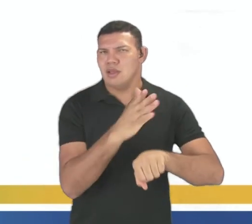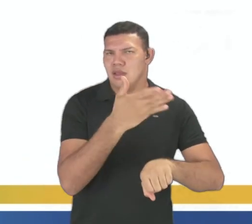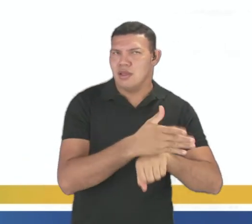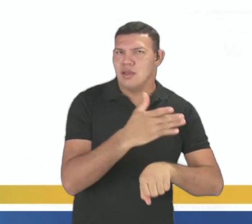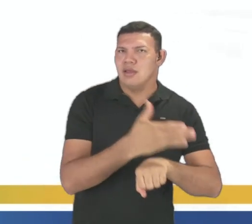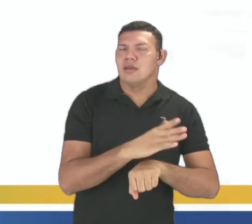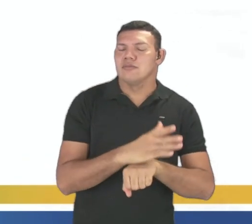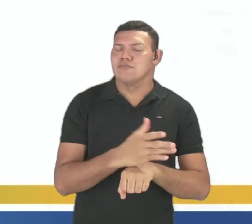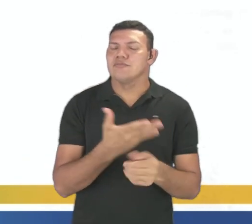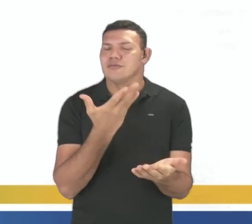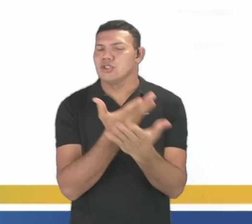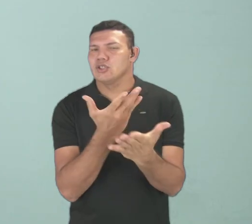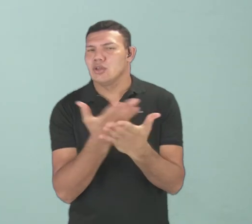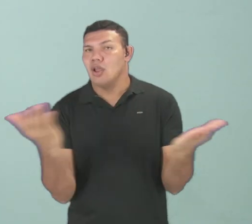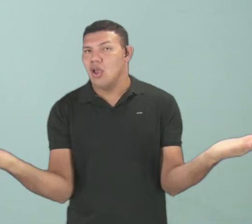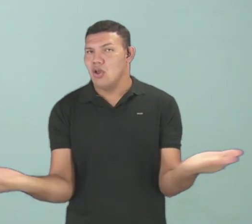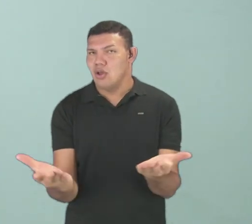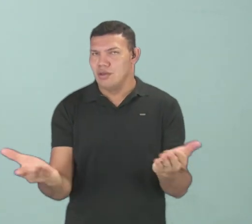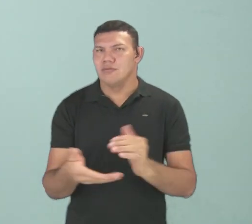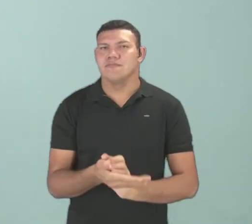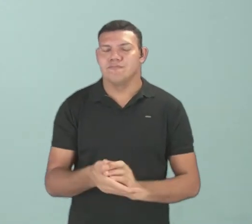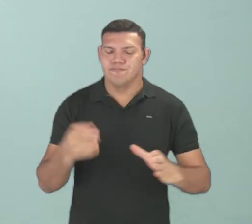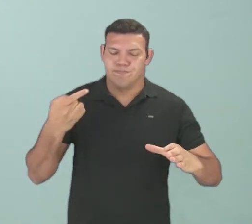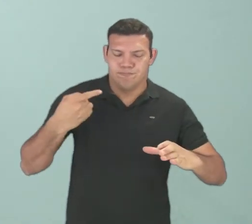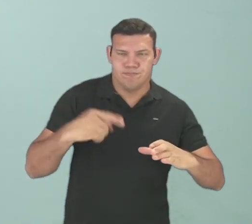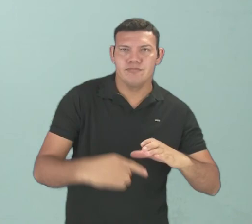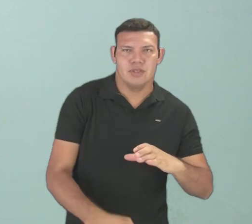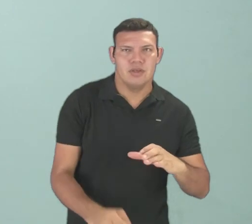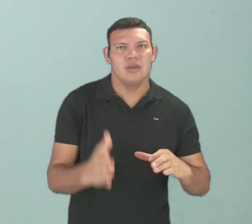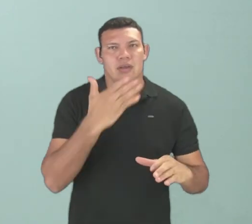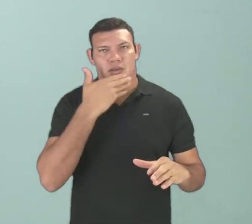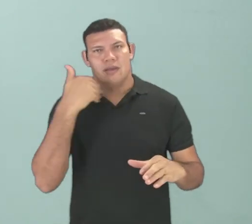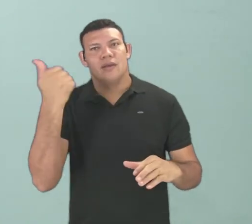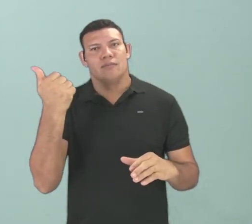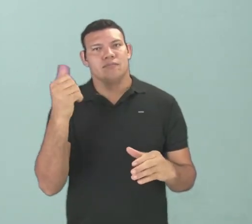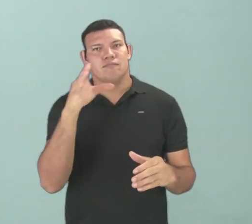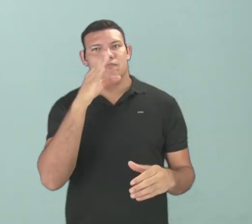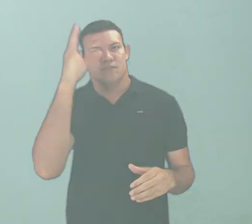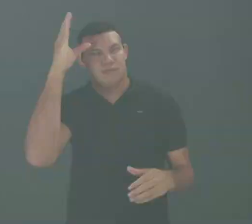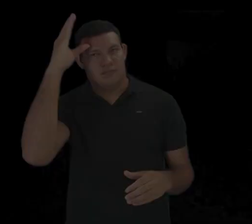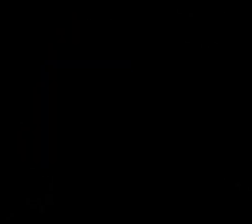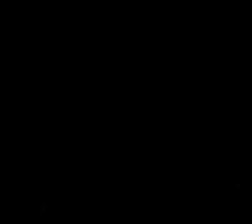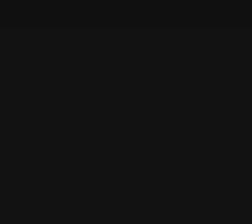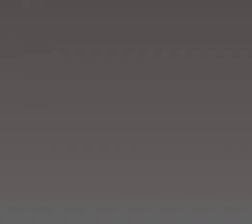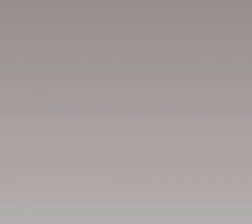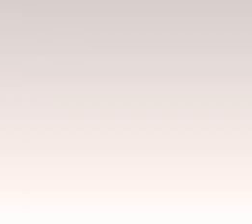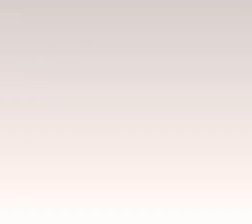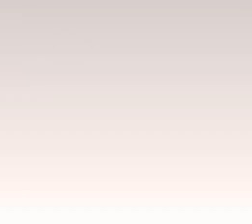vocês viram aqui hoje, para que vocês possam aperfeiçoar muito mais. That's it, guys. See you next class.